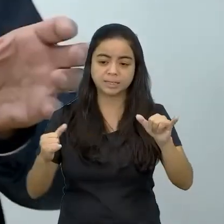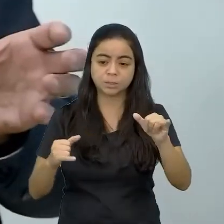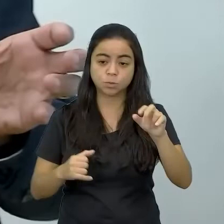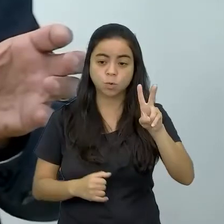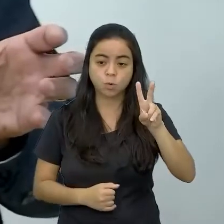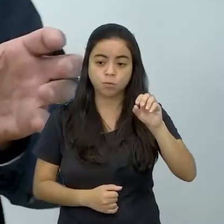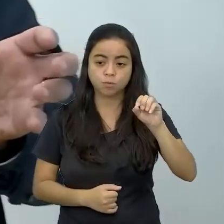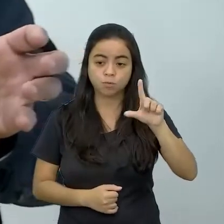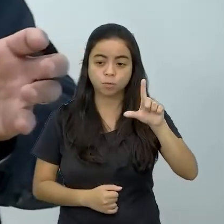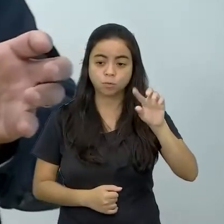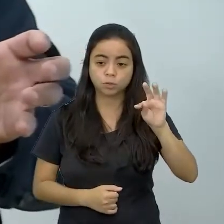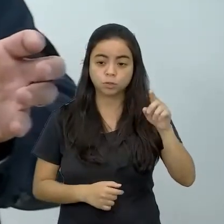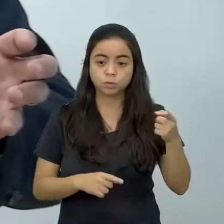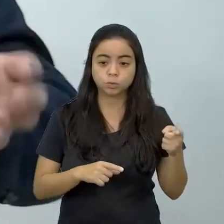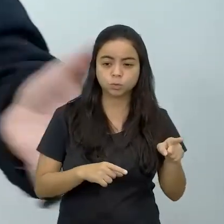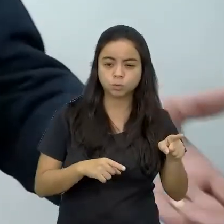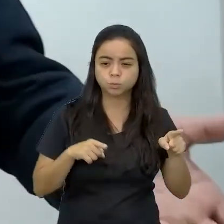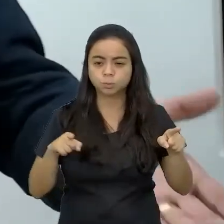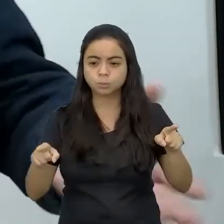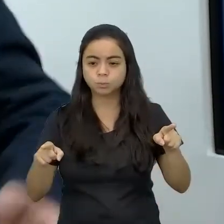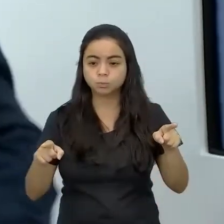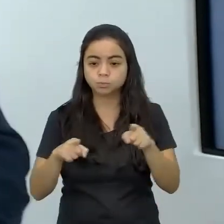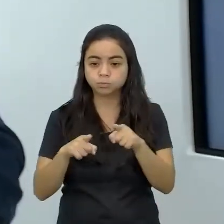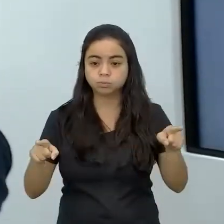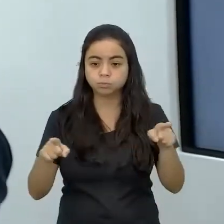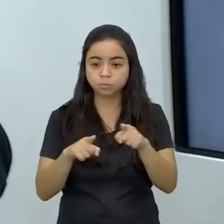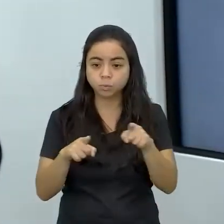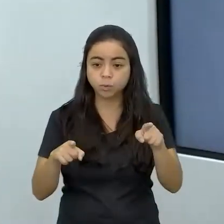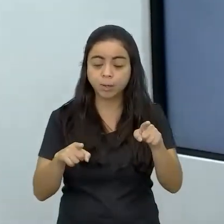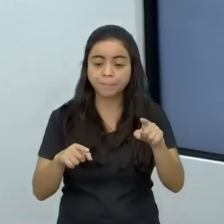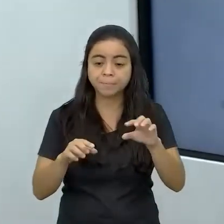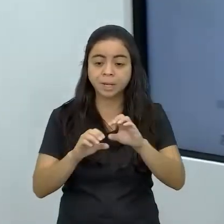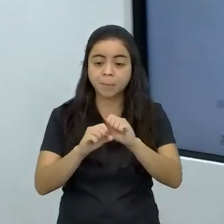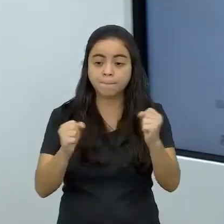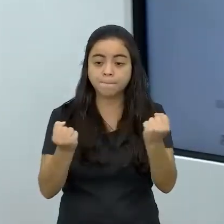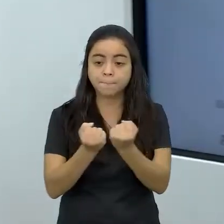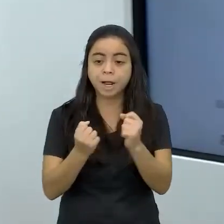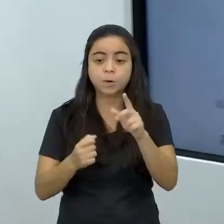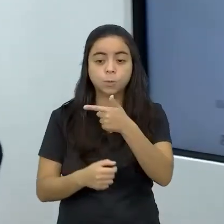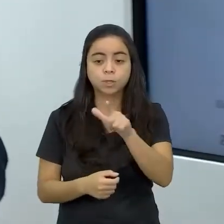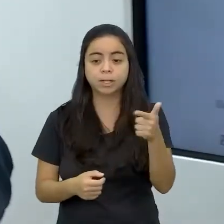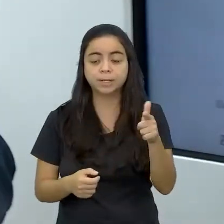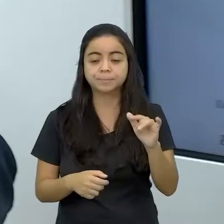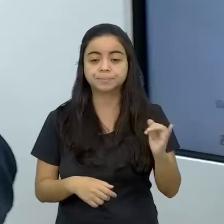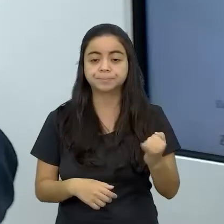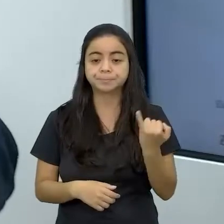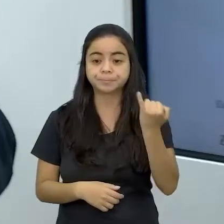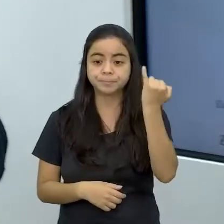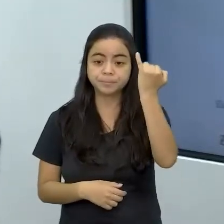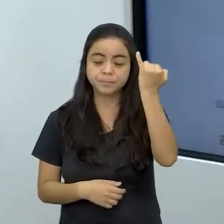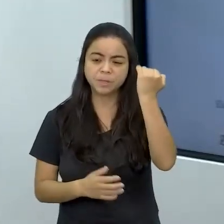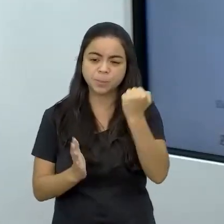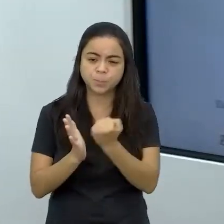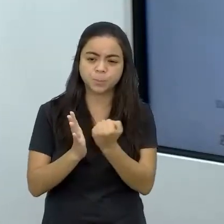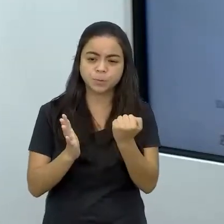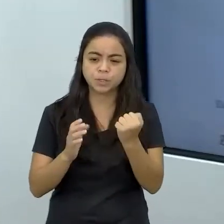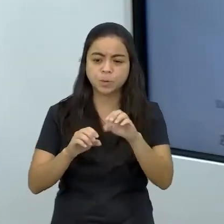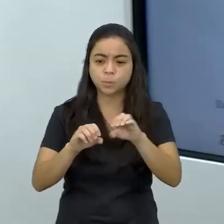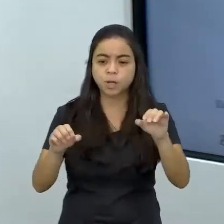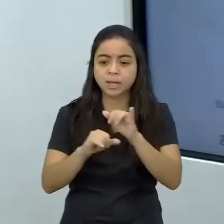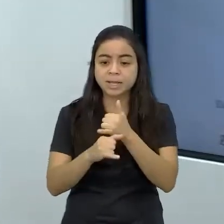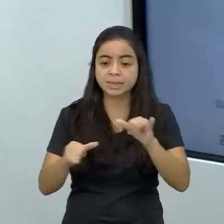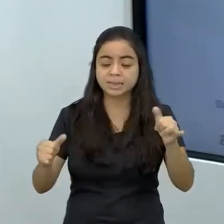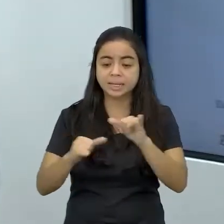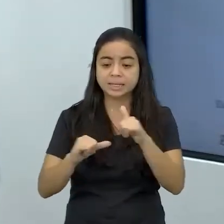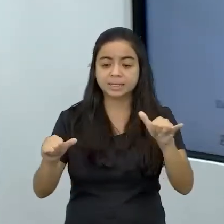de um ponto para outro você não tem corrente elétrica é preciso que você Estabeleça uma corrente elétrica